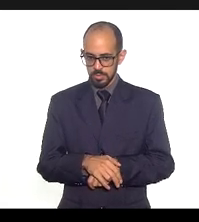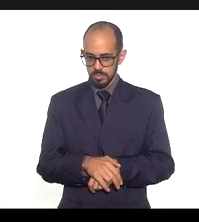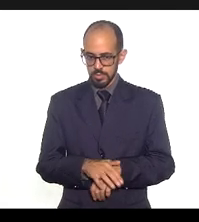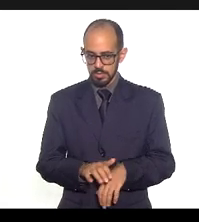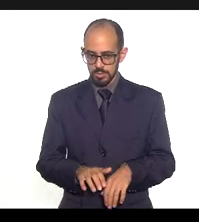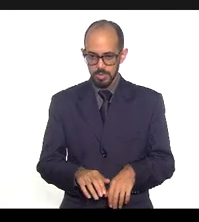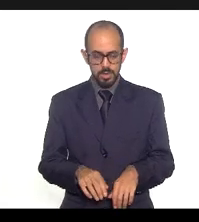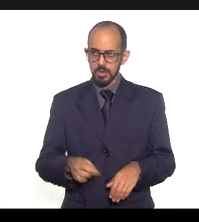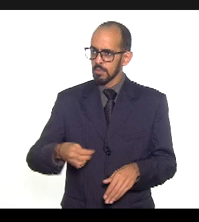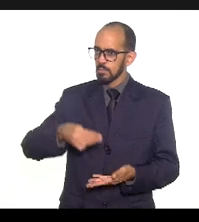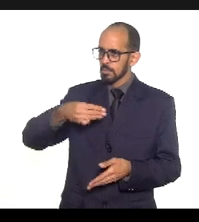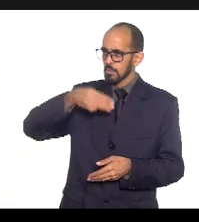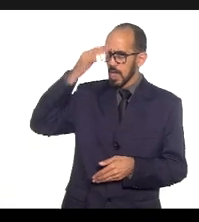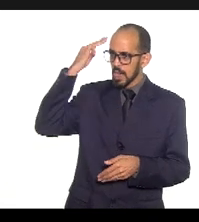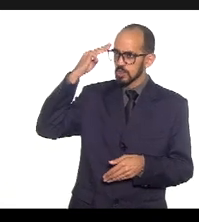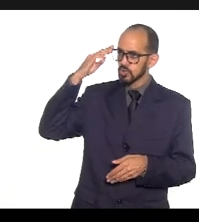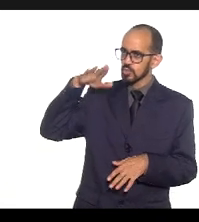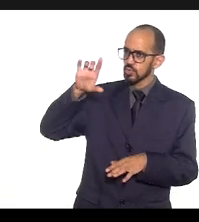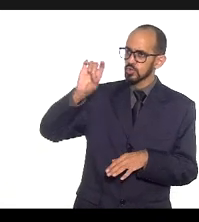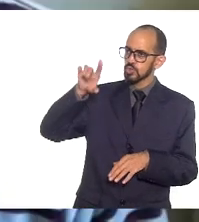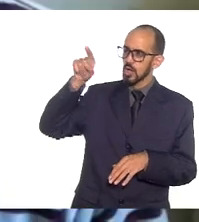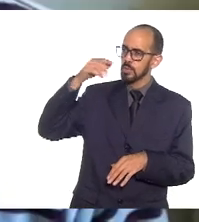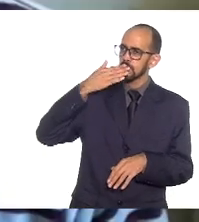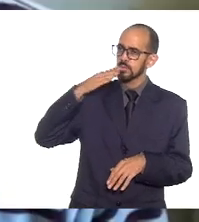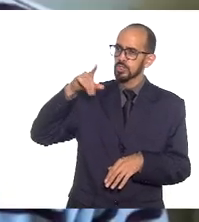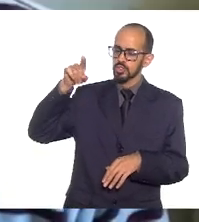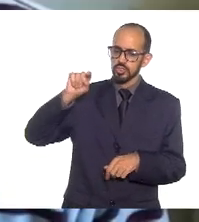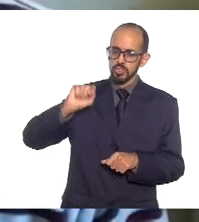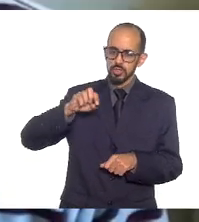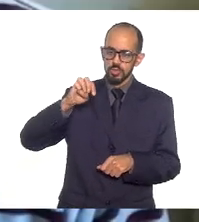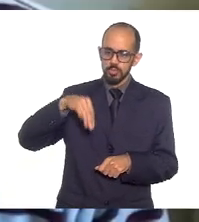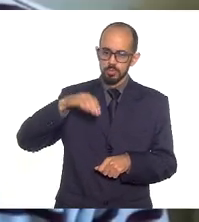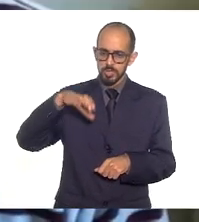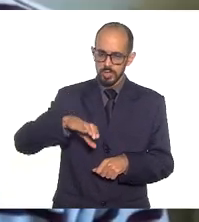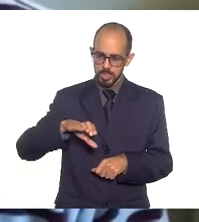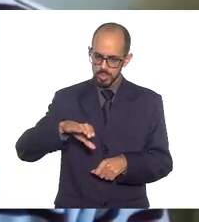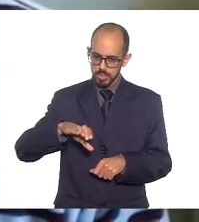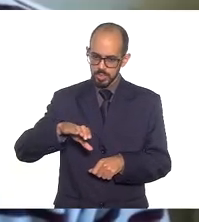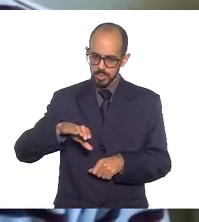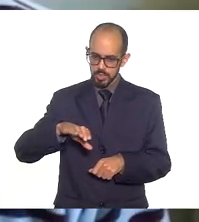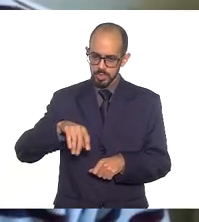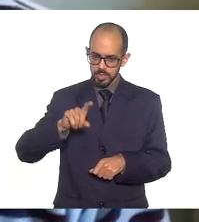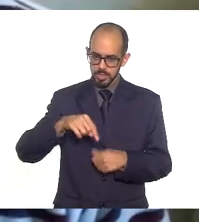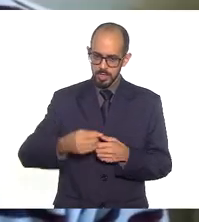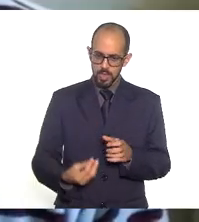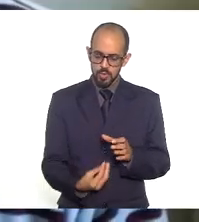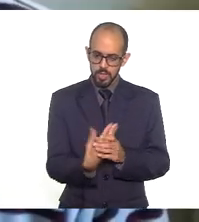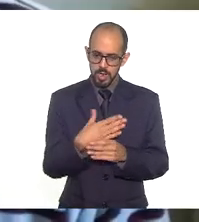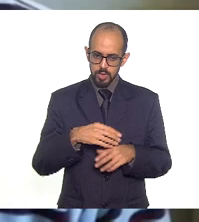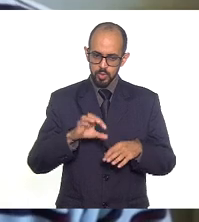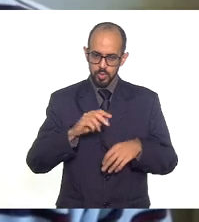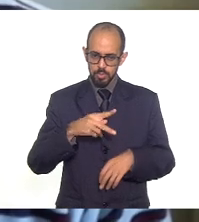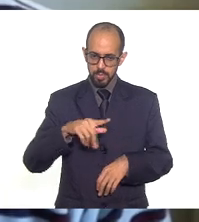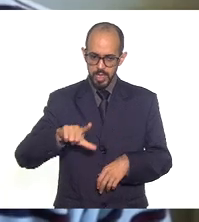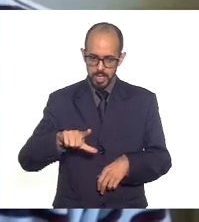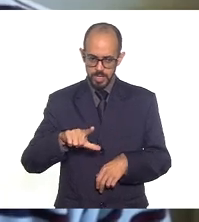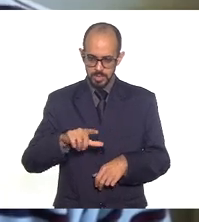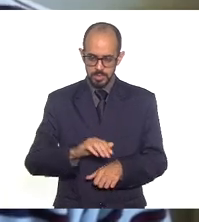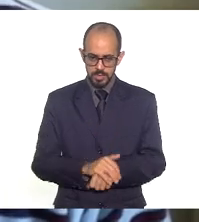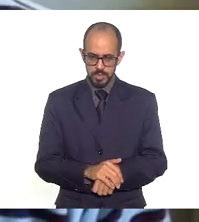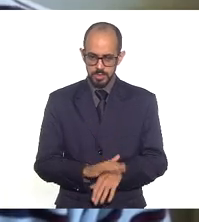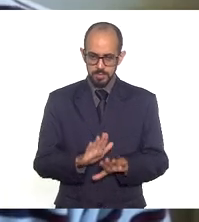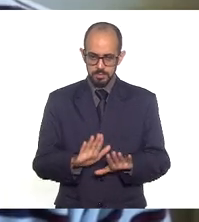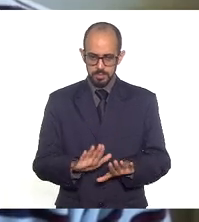Márcio Pacheco. Oi. Se o senhor solicitasse, deputado Mink, eu também não estou com o projeto aqui na mão,